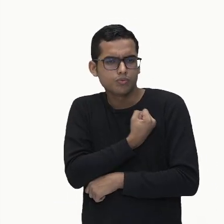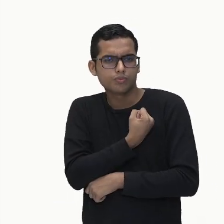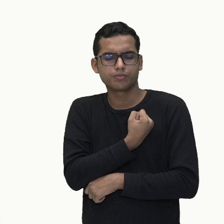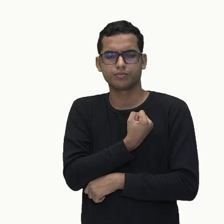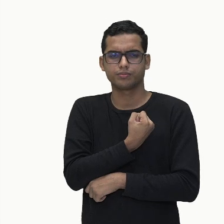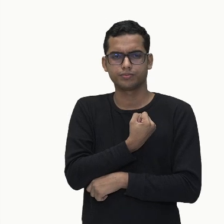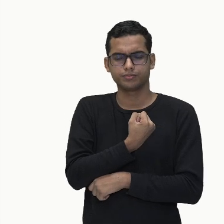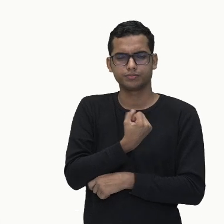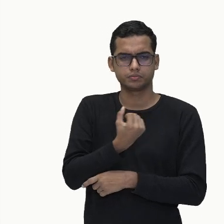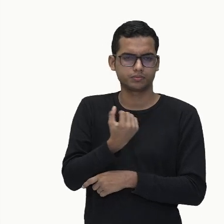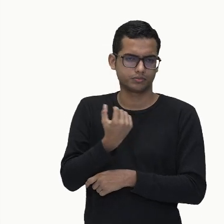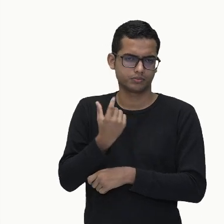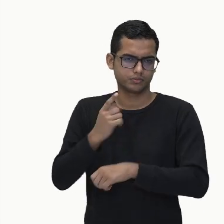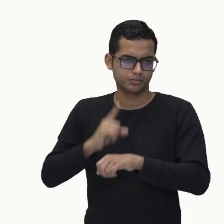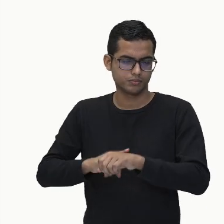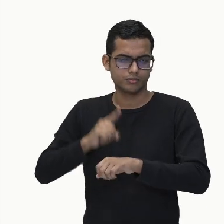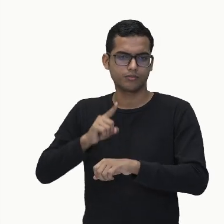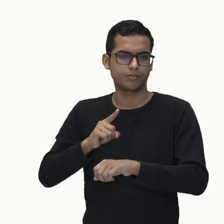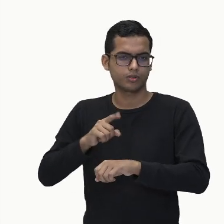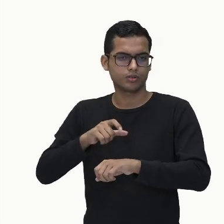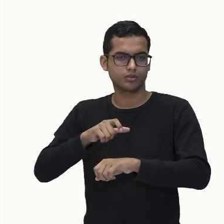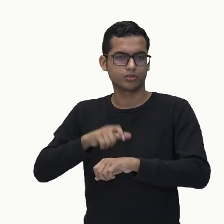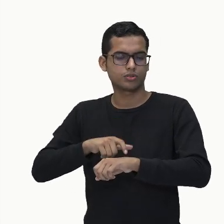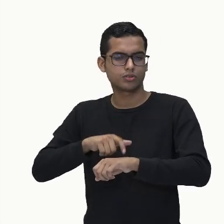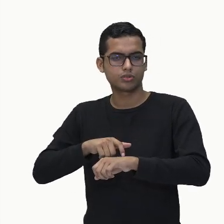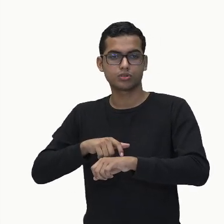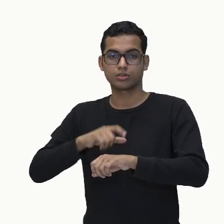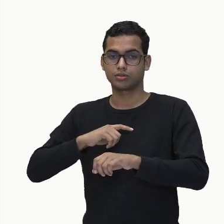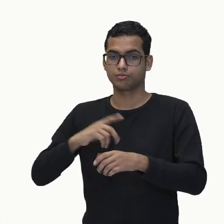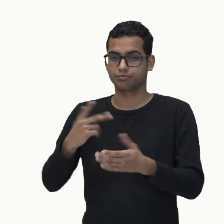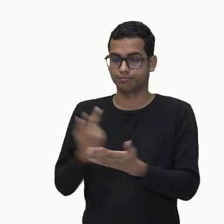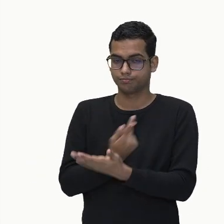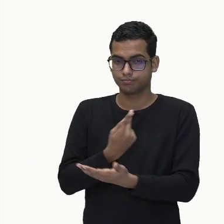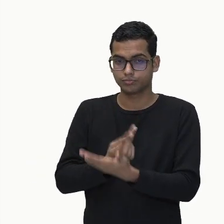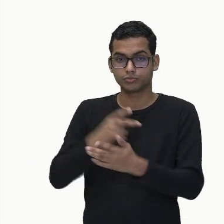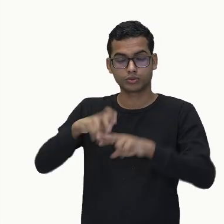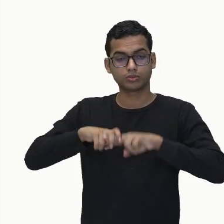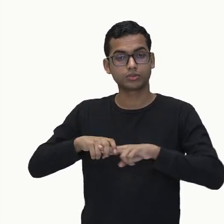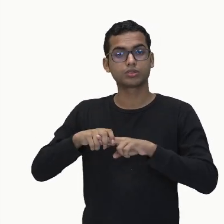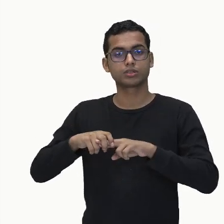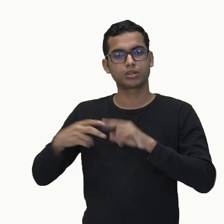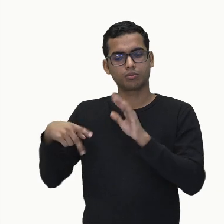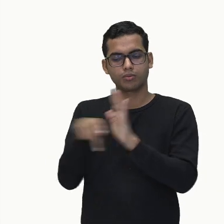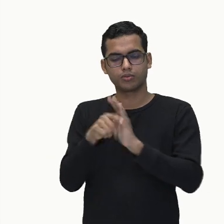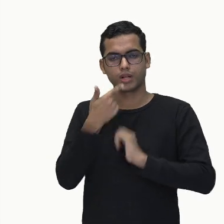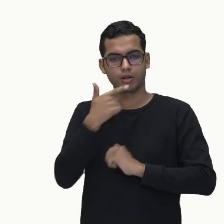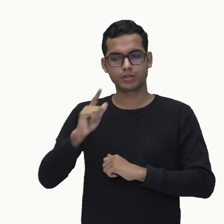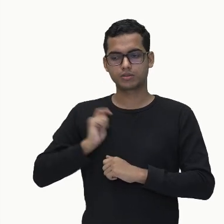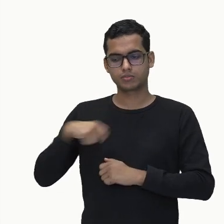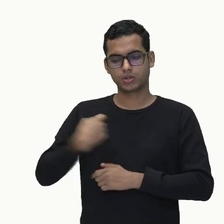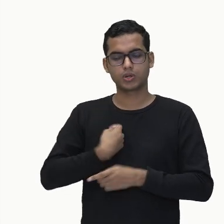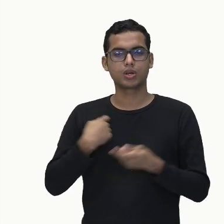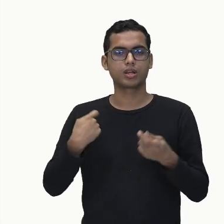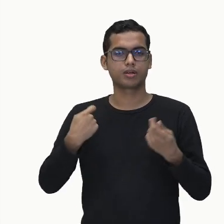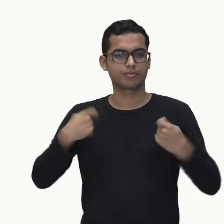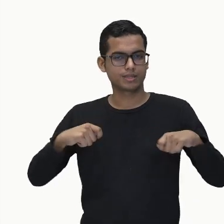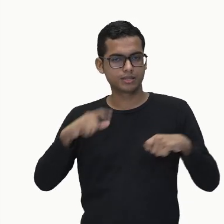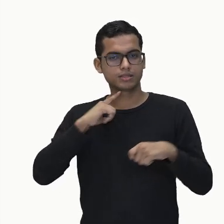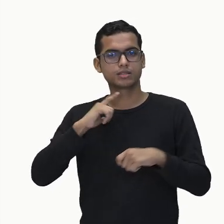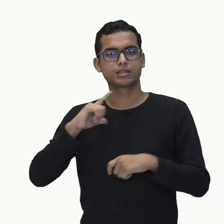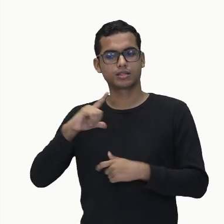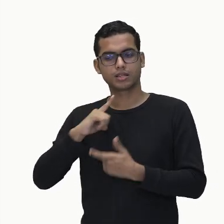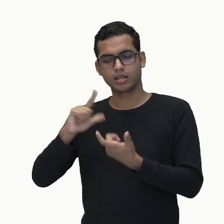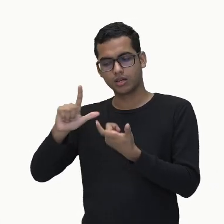correndo você tá cometendo um erro porque na língua espanhola tem que falar o artigo lá e las